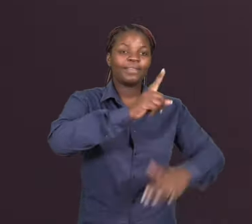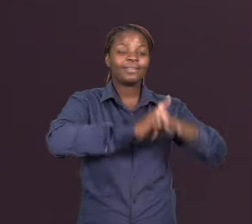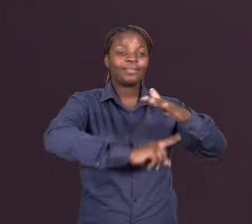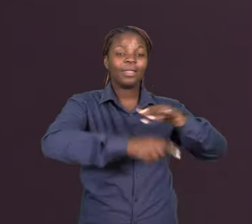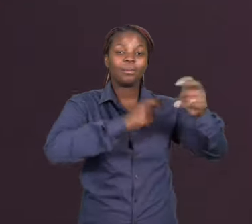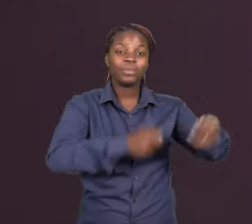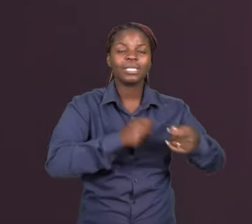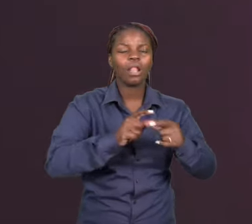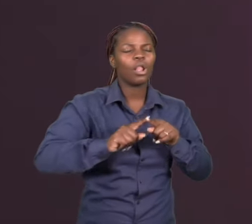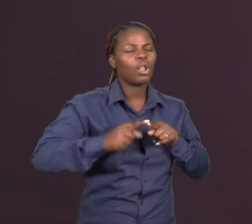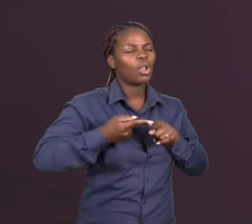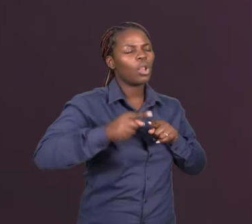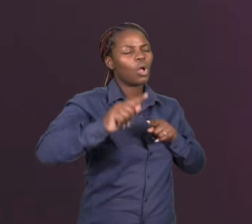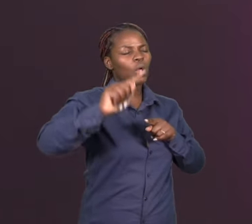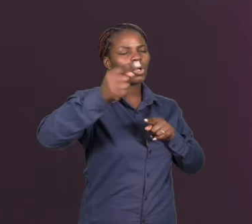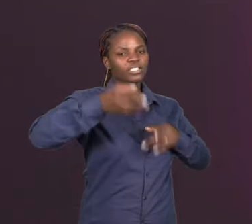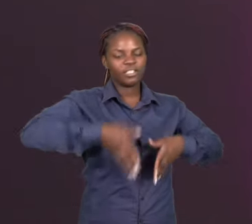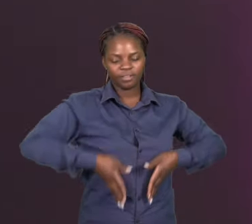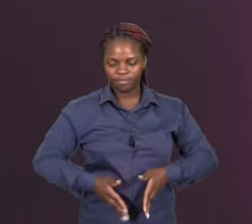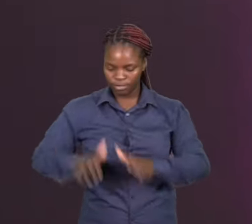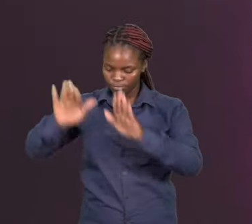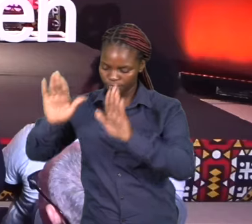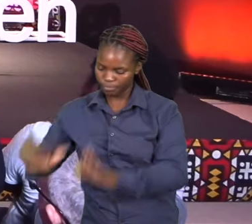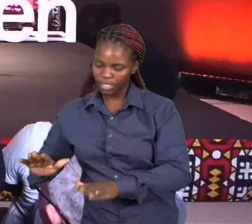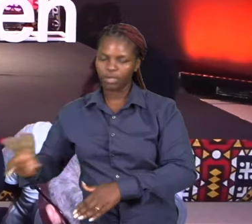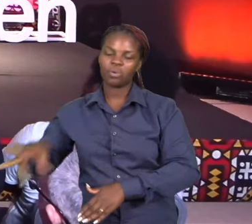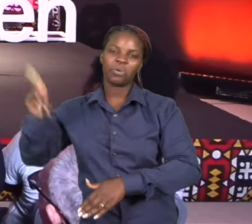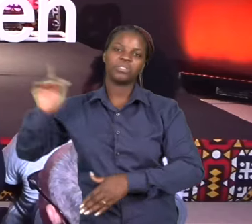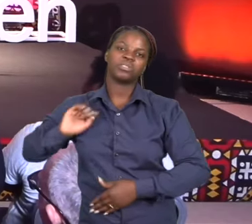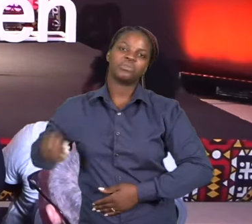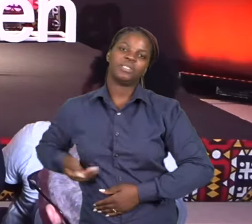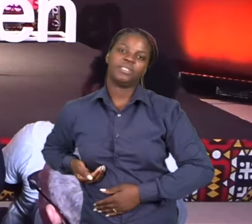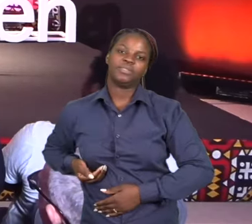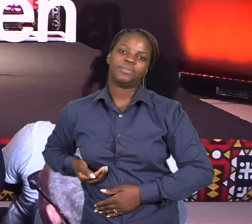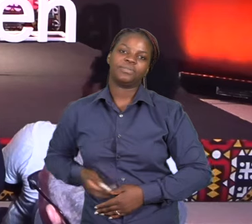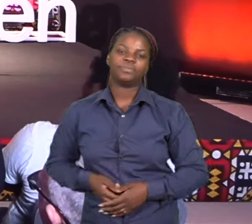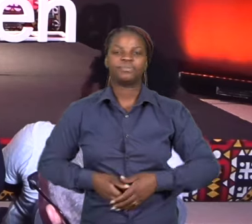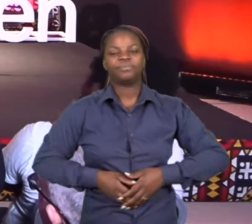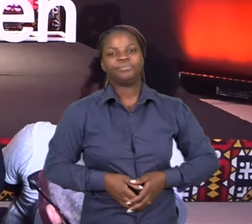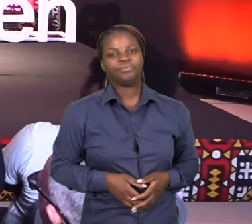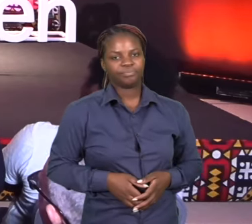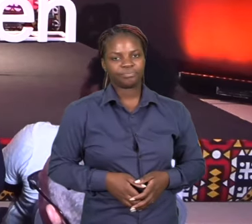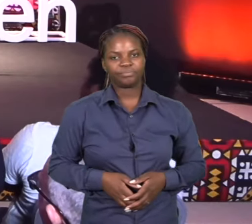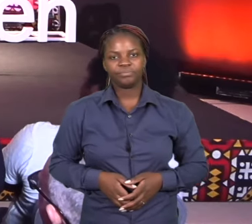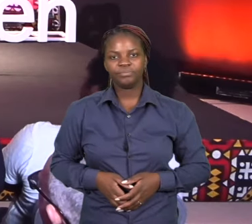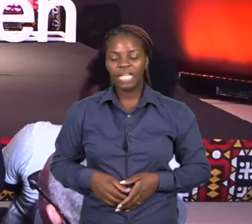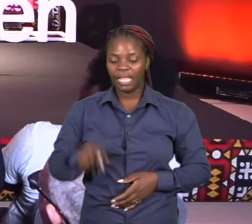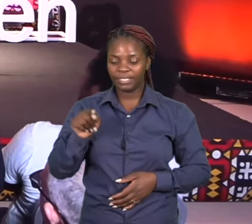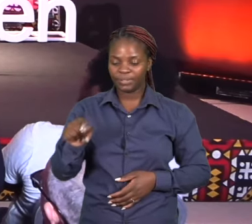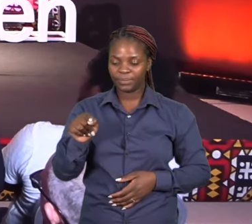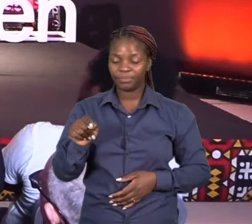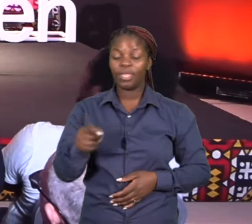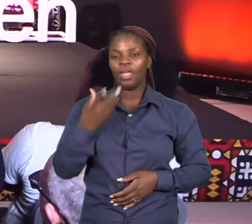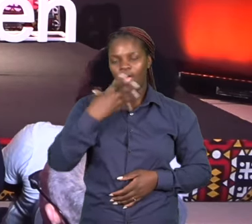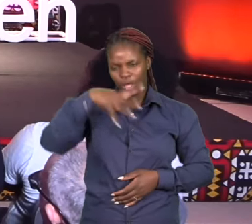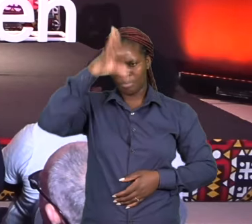e deixam seus filhos com outras mulheres foi onde ela aprendeu que é preciso